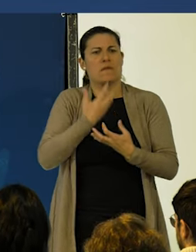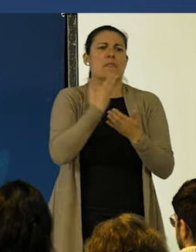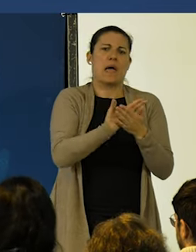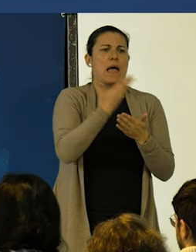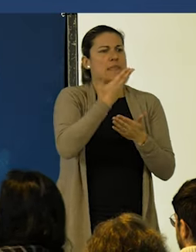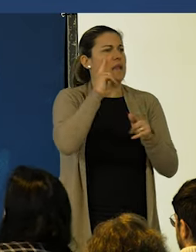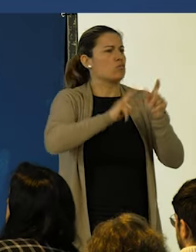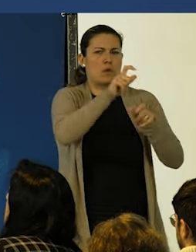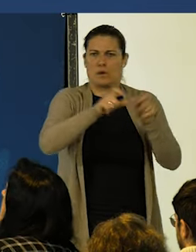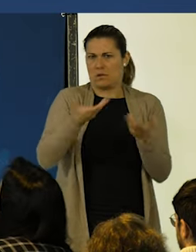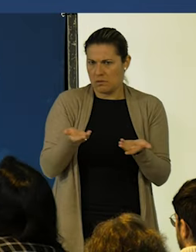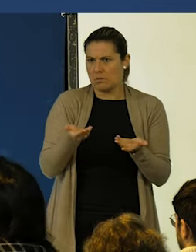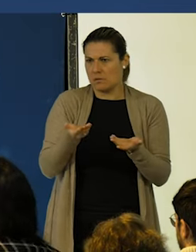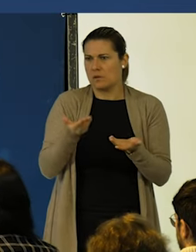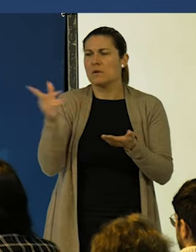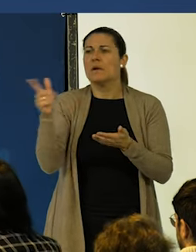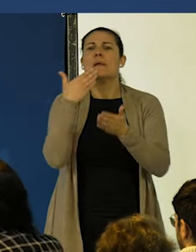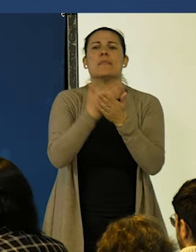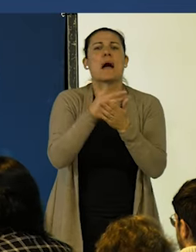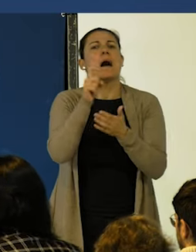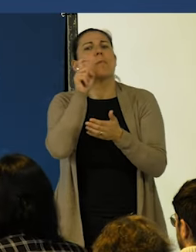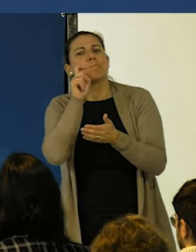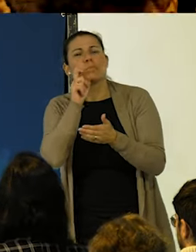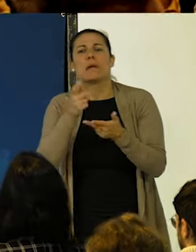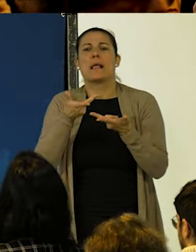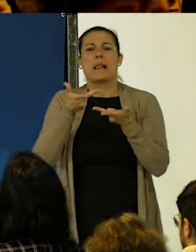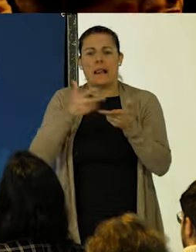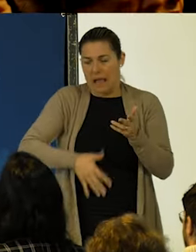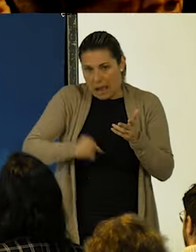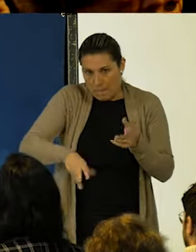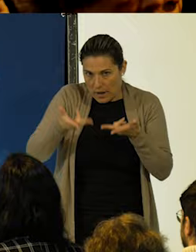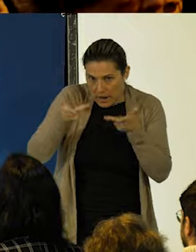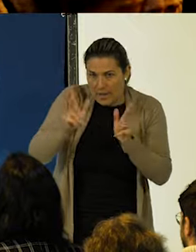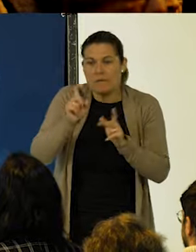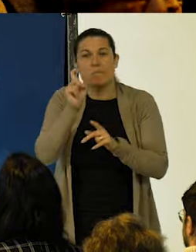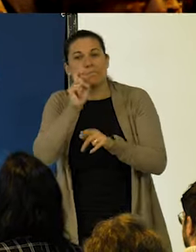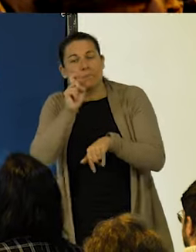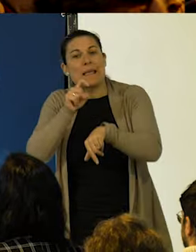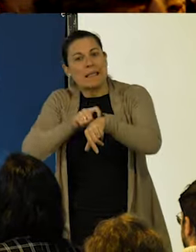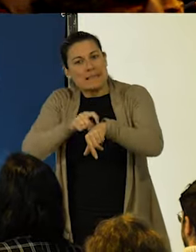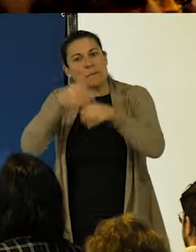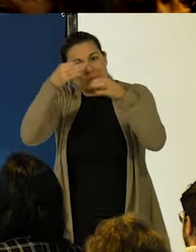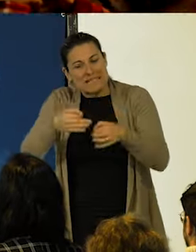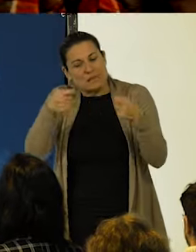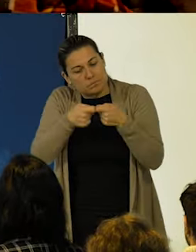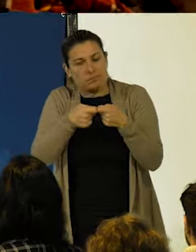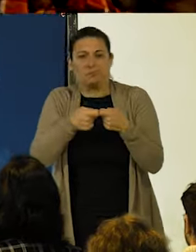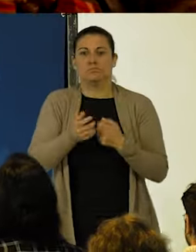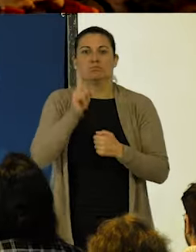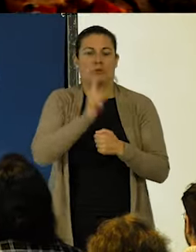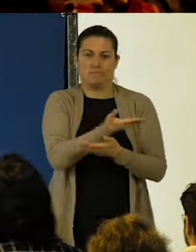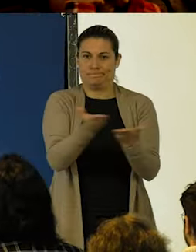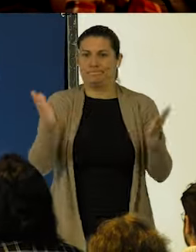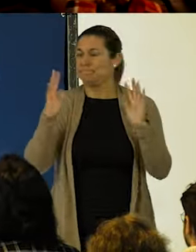das mulheres ao não garantir um aborto livre, seguro a todas as mulheres em Portugal.